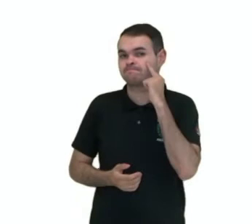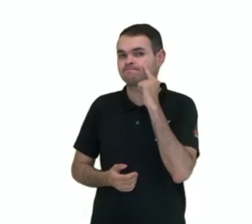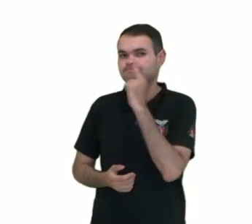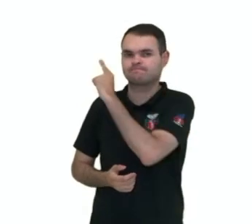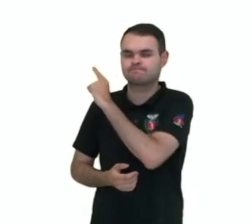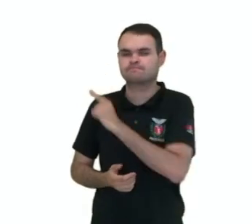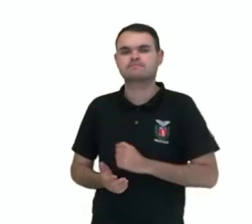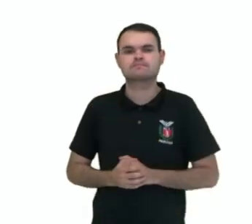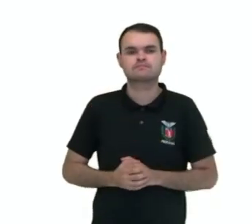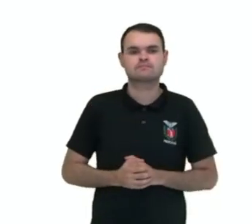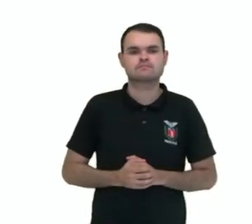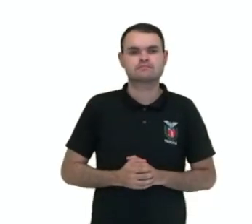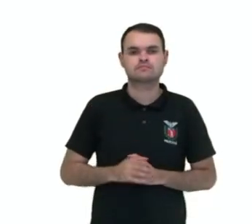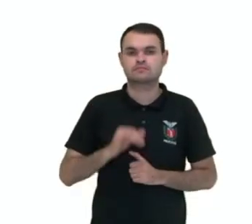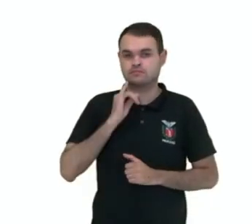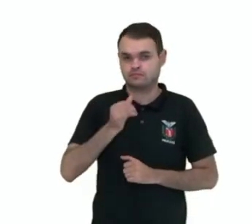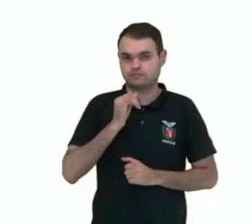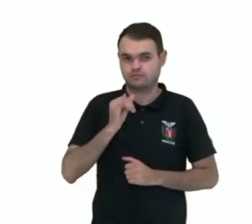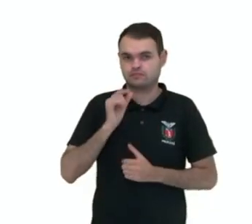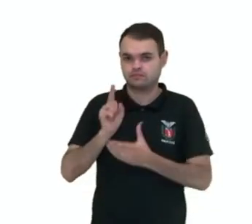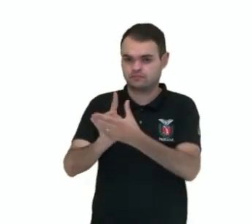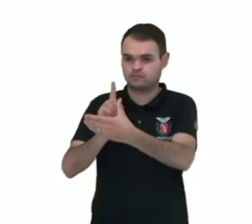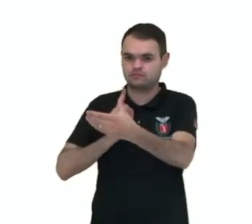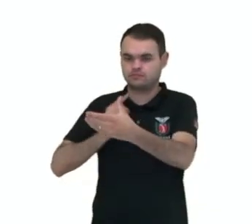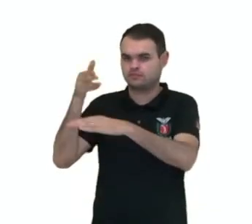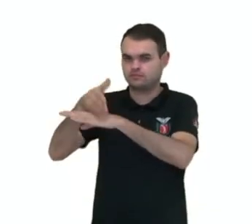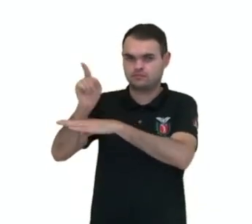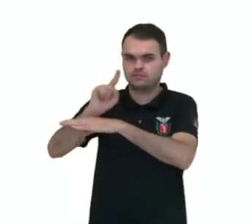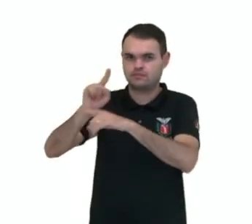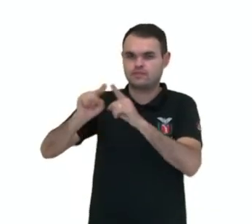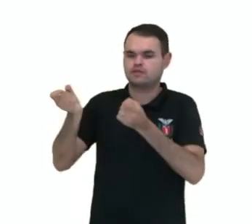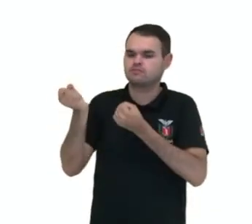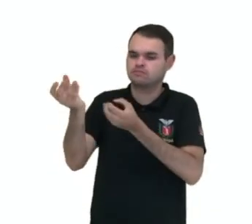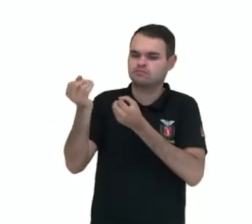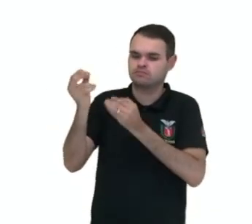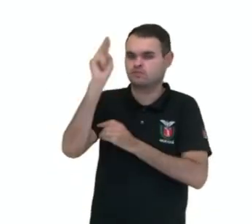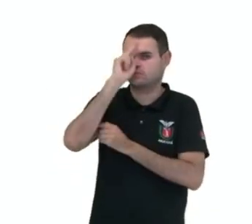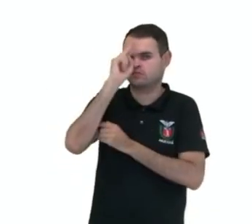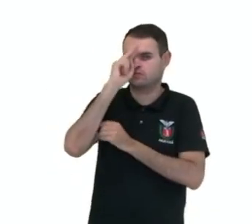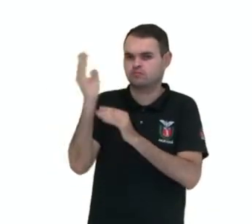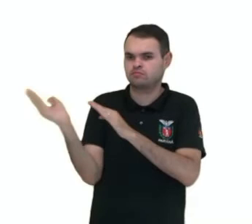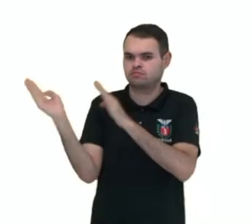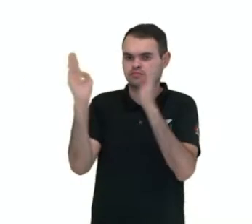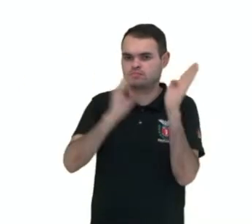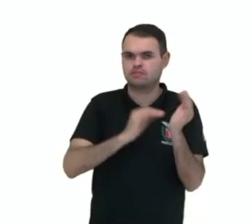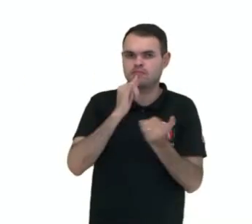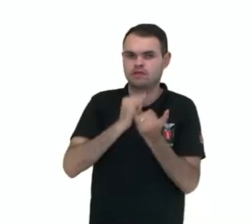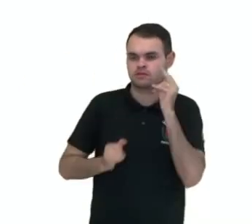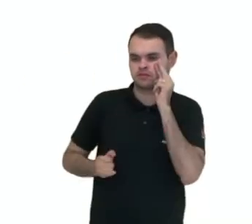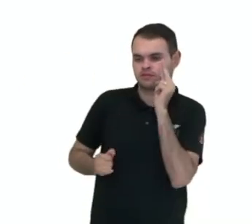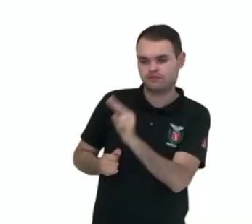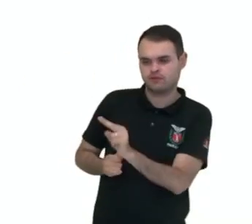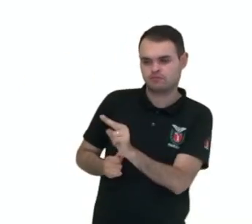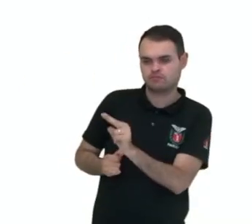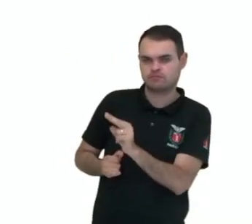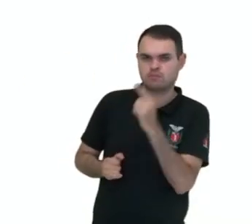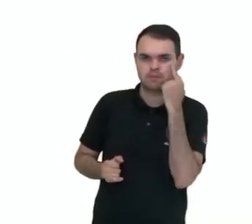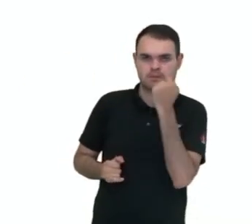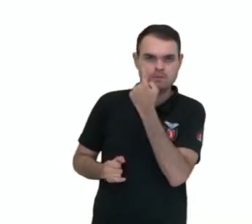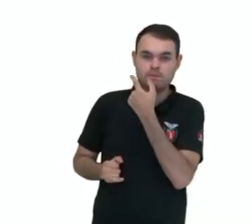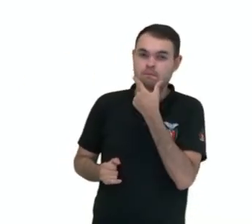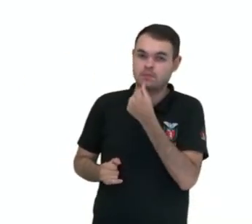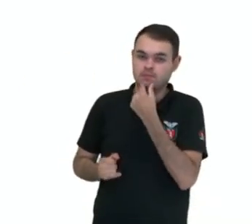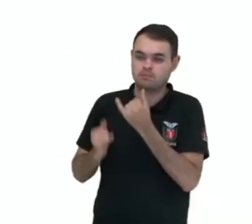lá. O narrador não participa dos acontecimentos, mas ele conta a história como se visse os fatos pelos olhos do menino